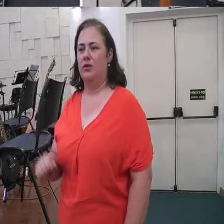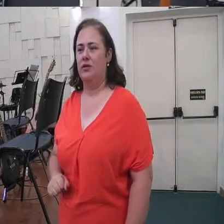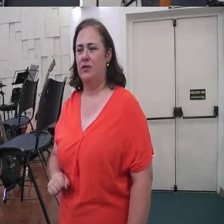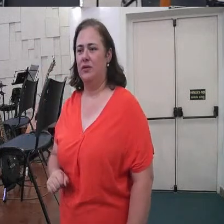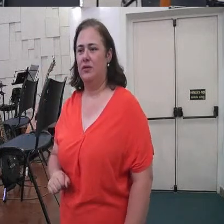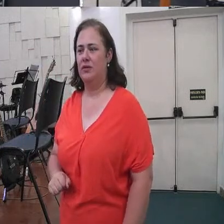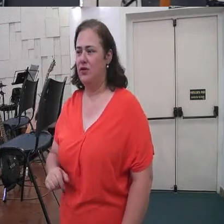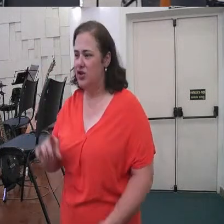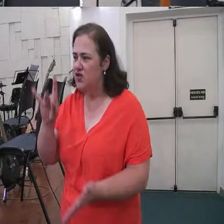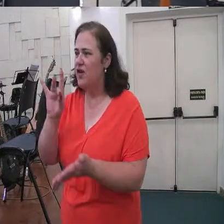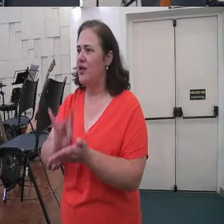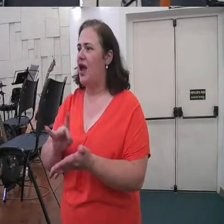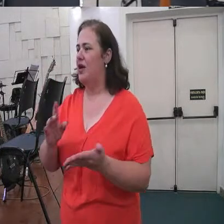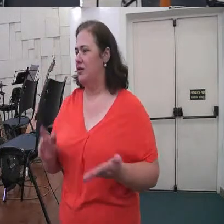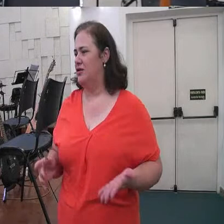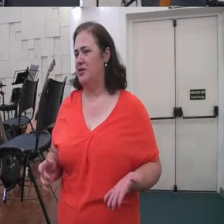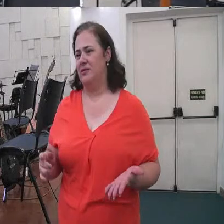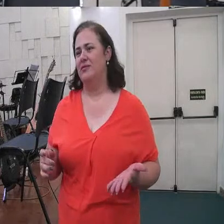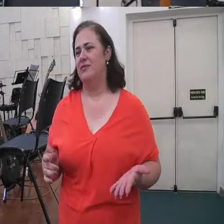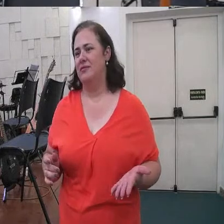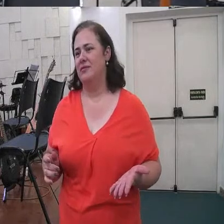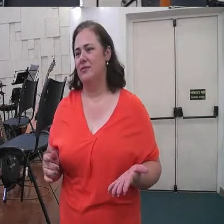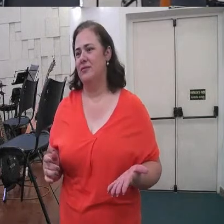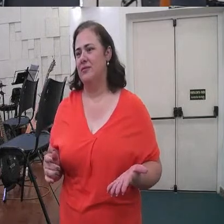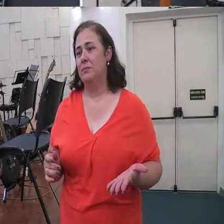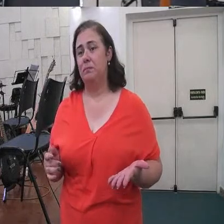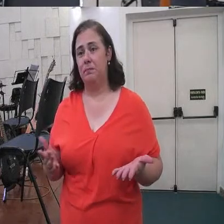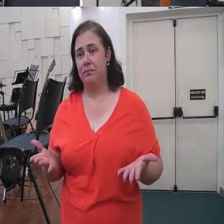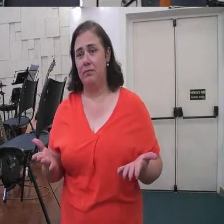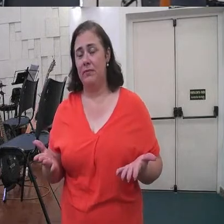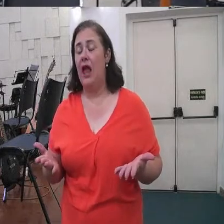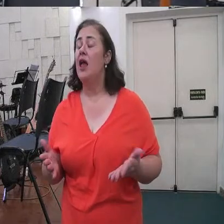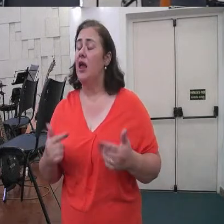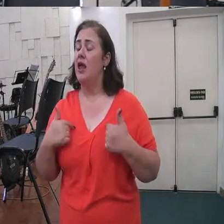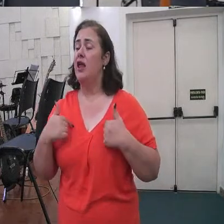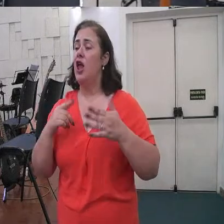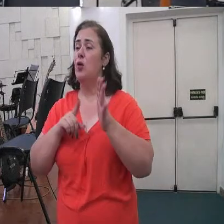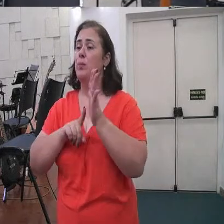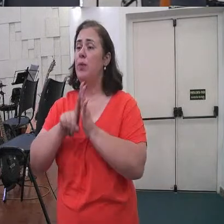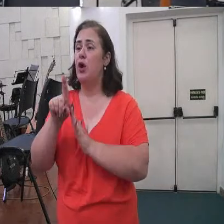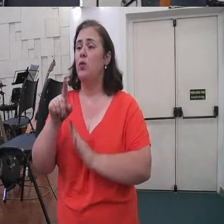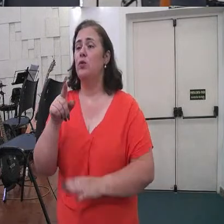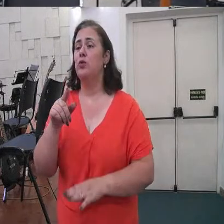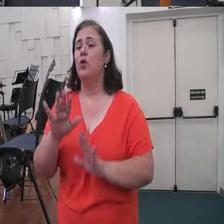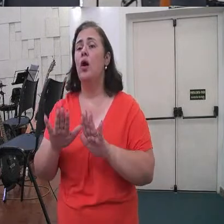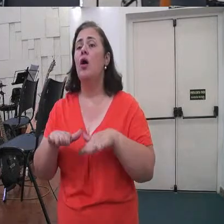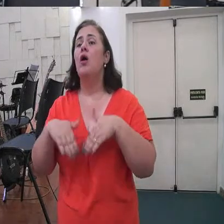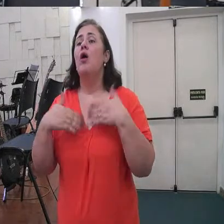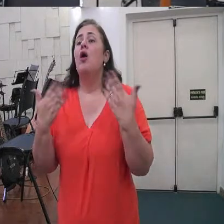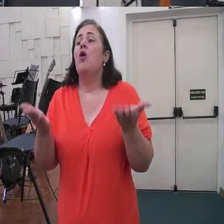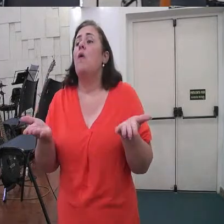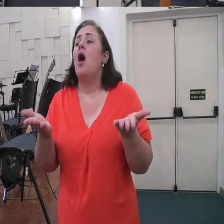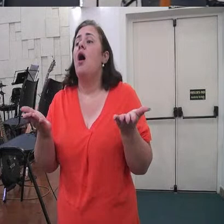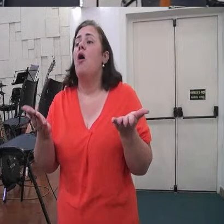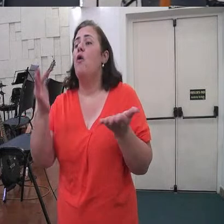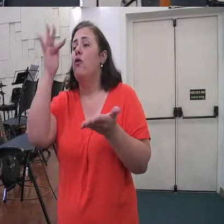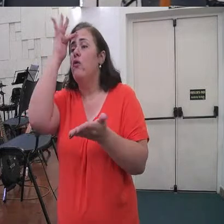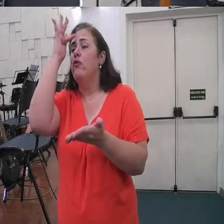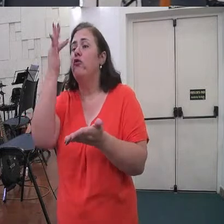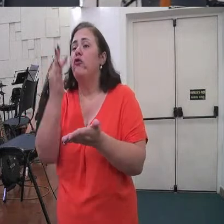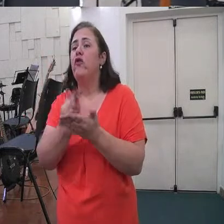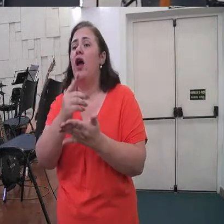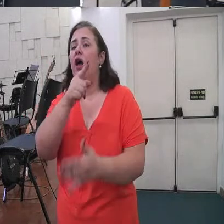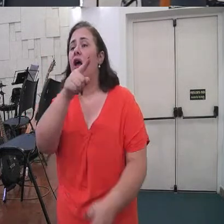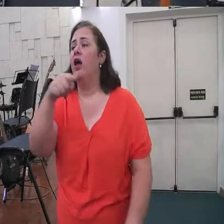a fé que Deus espera de nós. A sua fé é uma fé resiliente. Você é daquele que está com Jesus para o